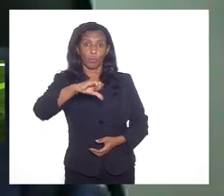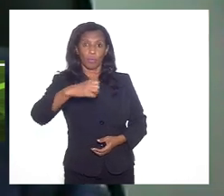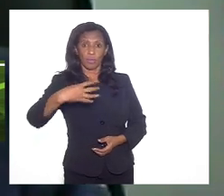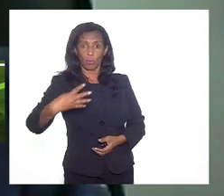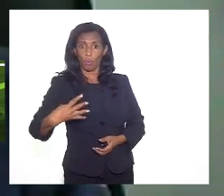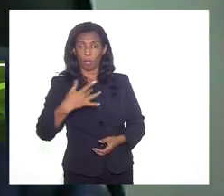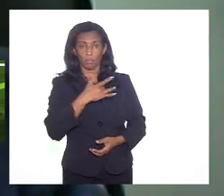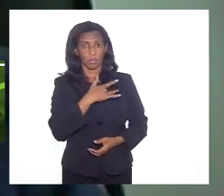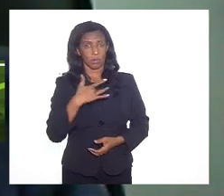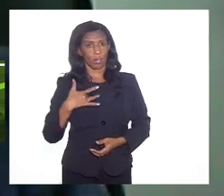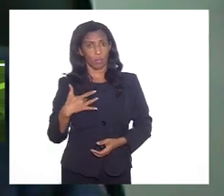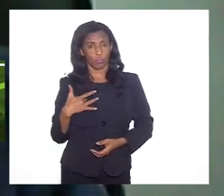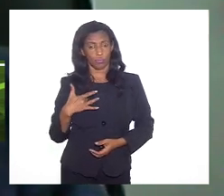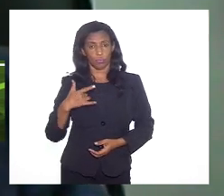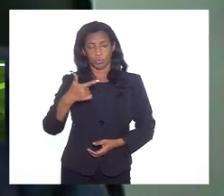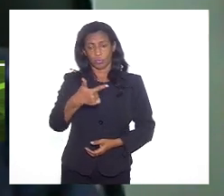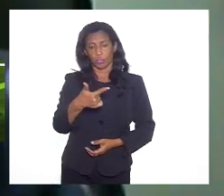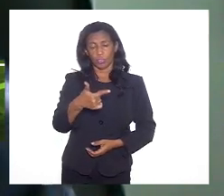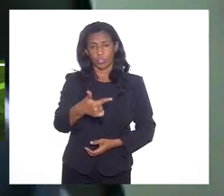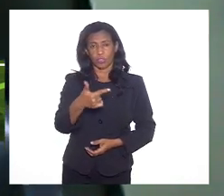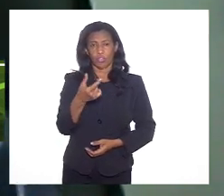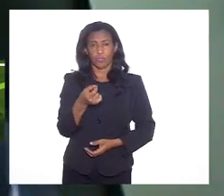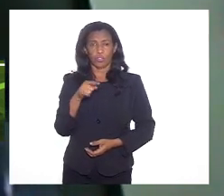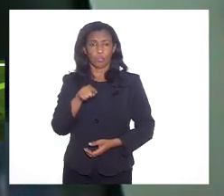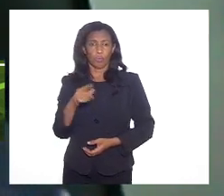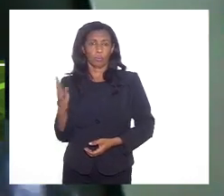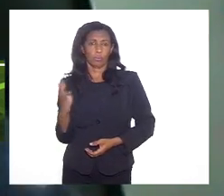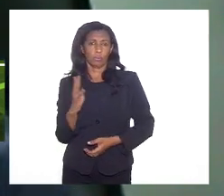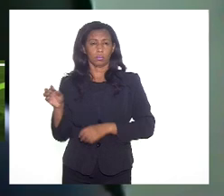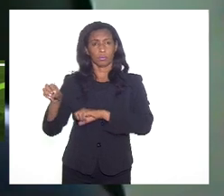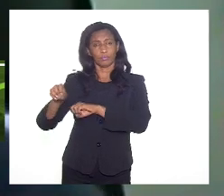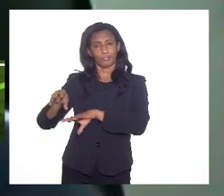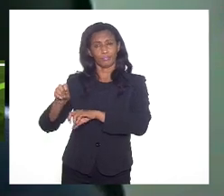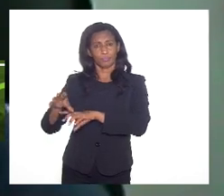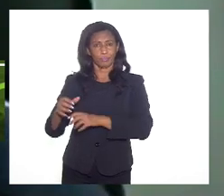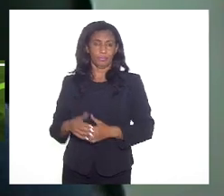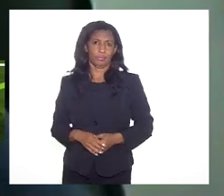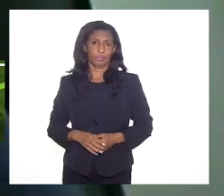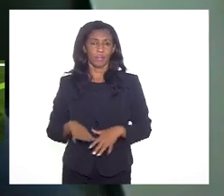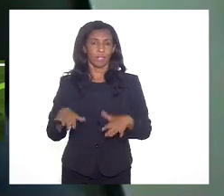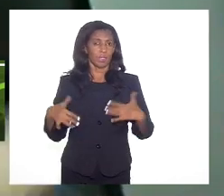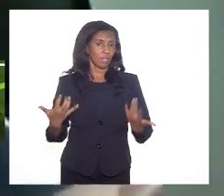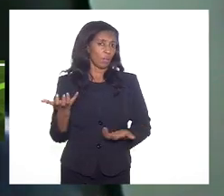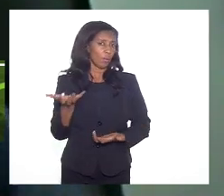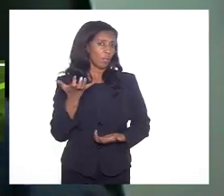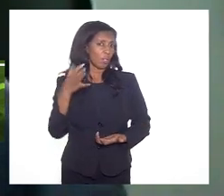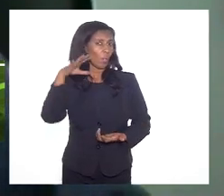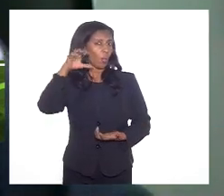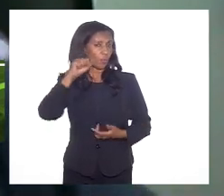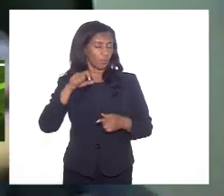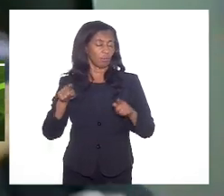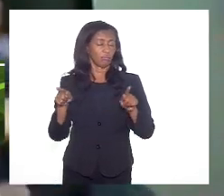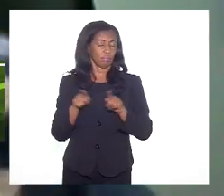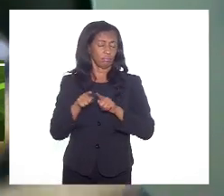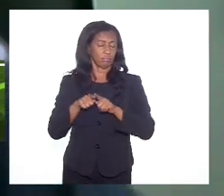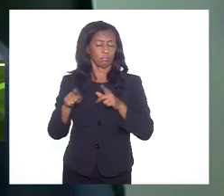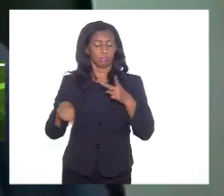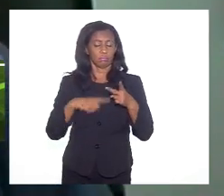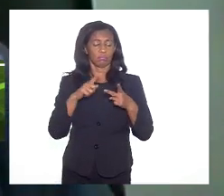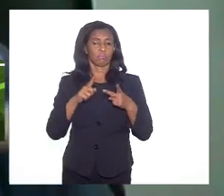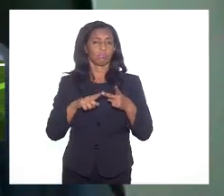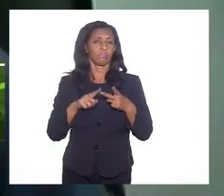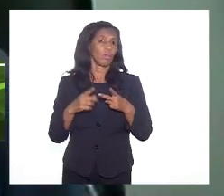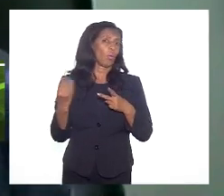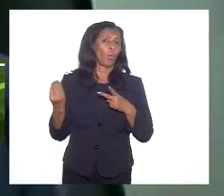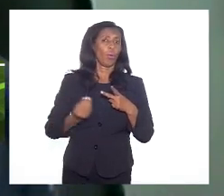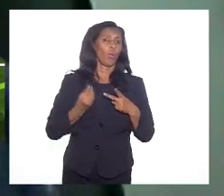8,94% na saúde e de 20,44% na educação. Então, queria ouvir um pouco, né,